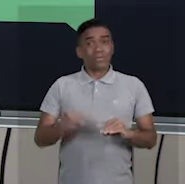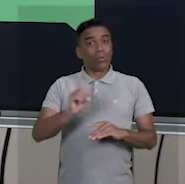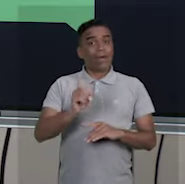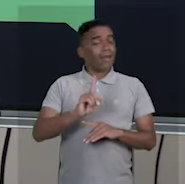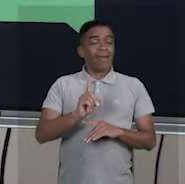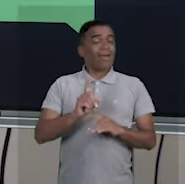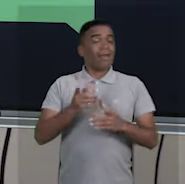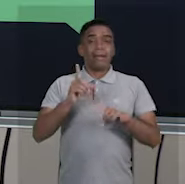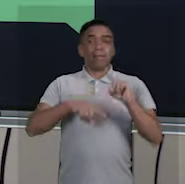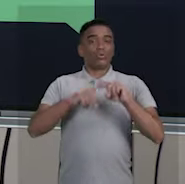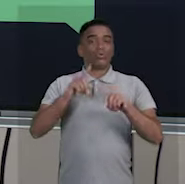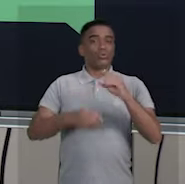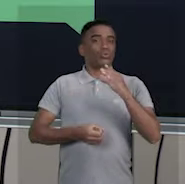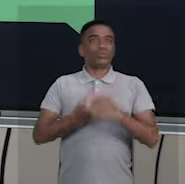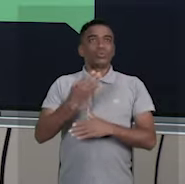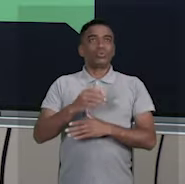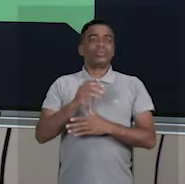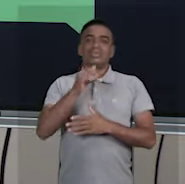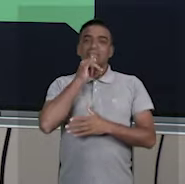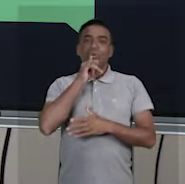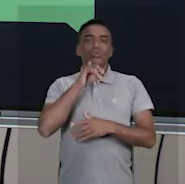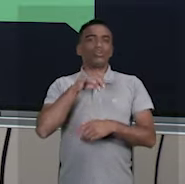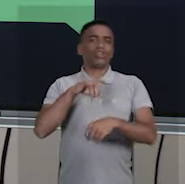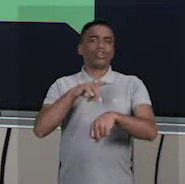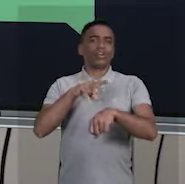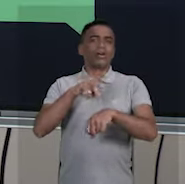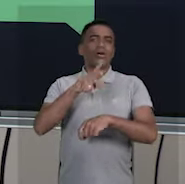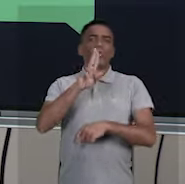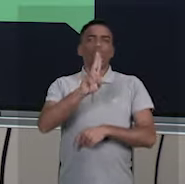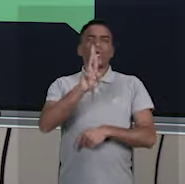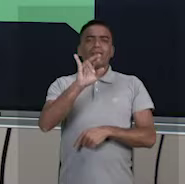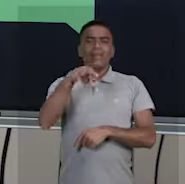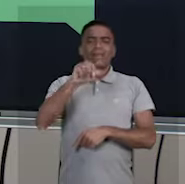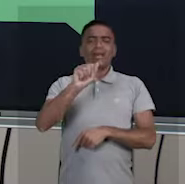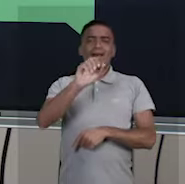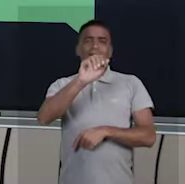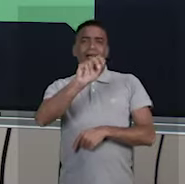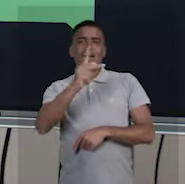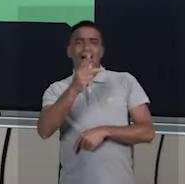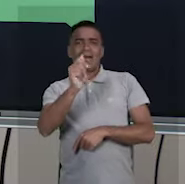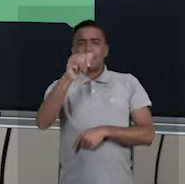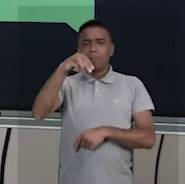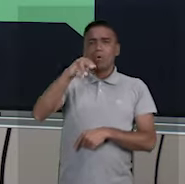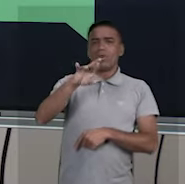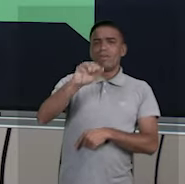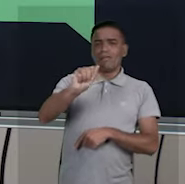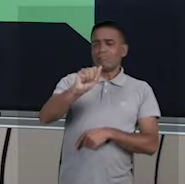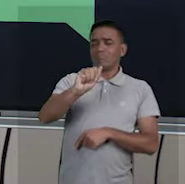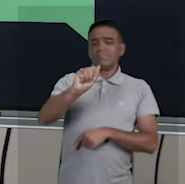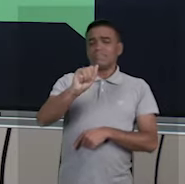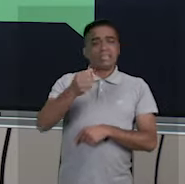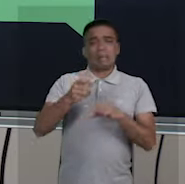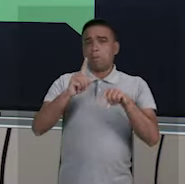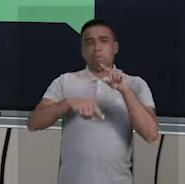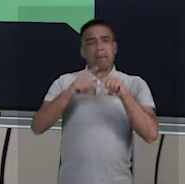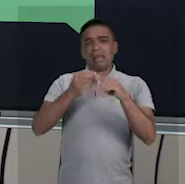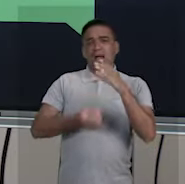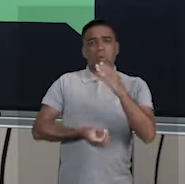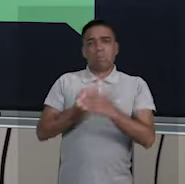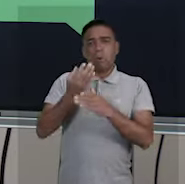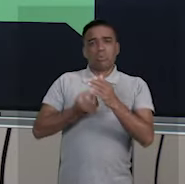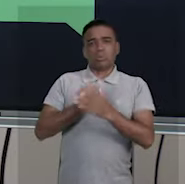Por exemplo, não tem amônia como tem na urina, não são eliminados, né, produtos